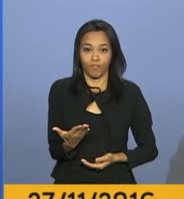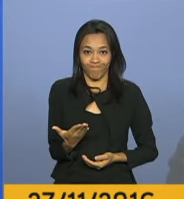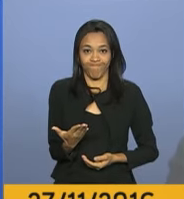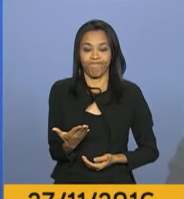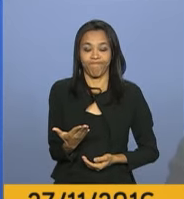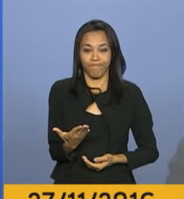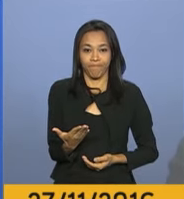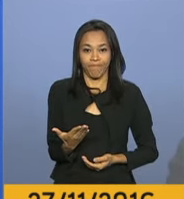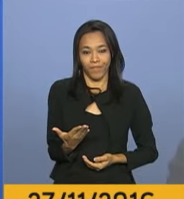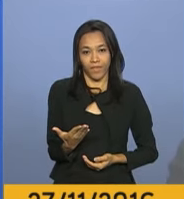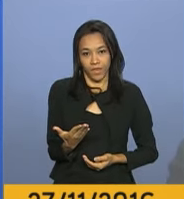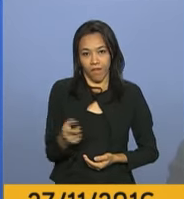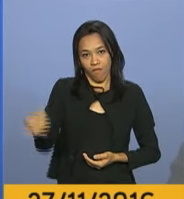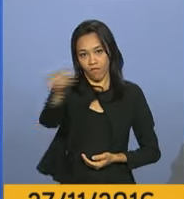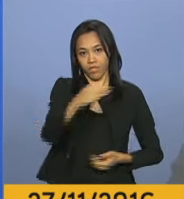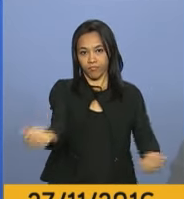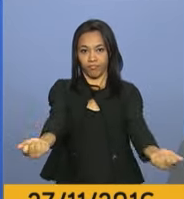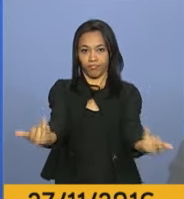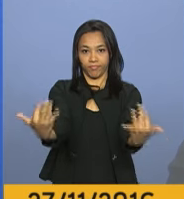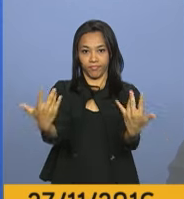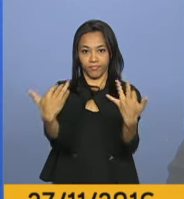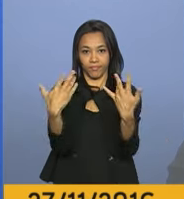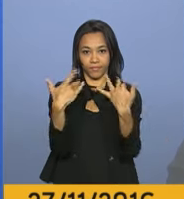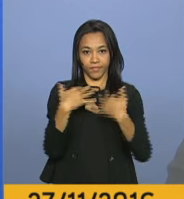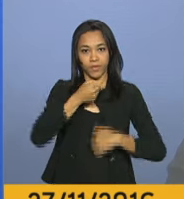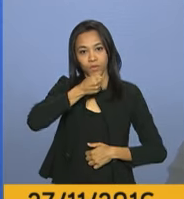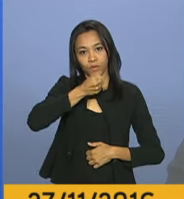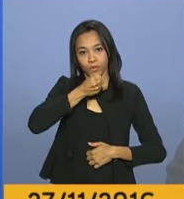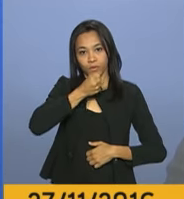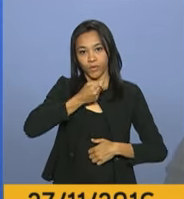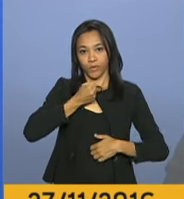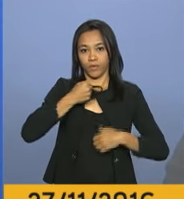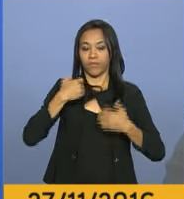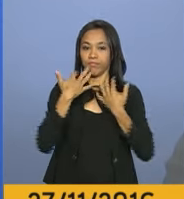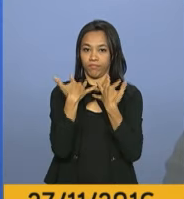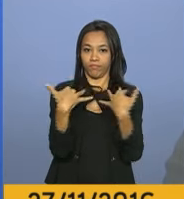a presença dos senhores e das senhoras aqui